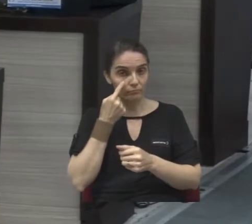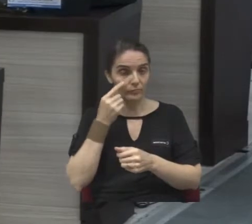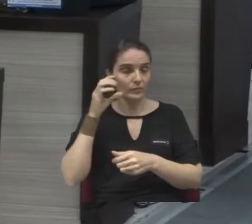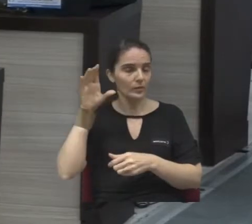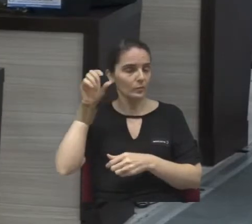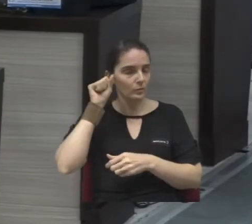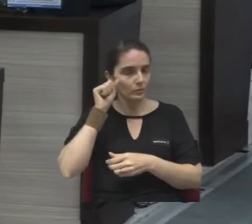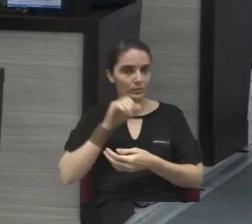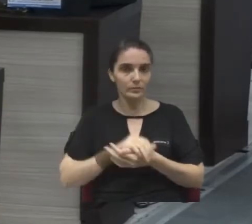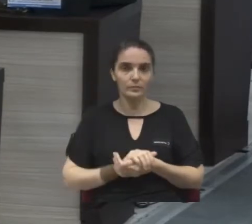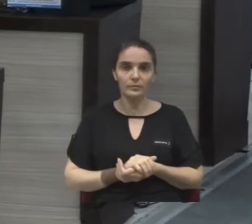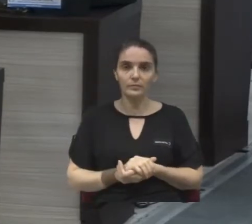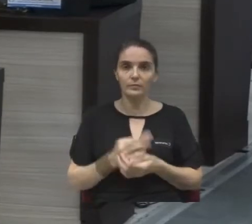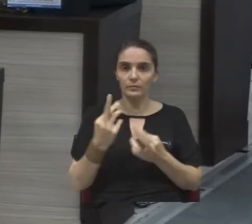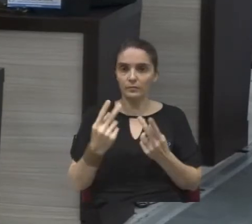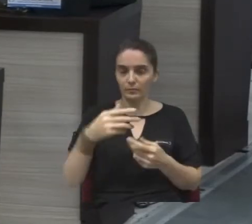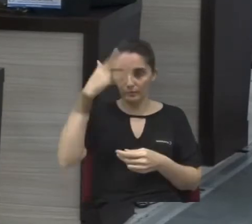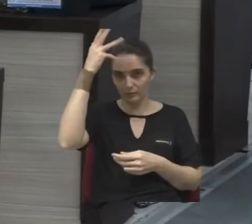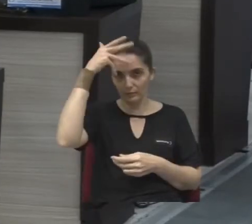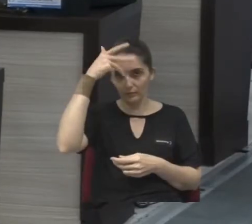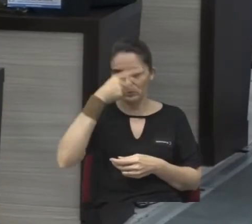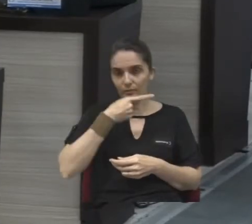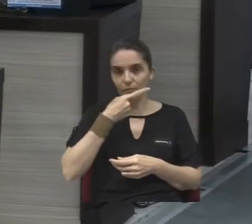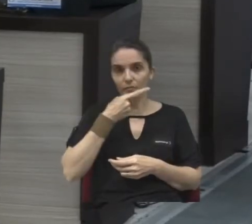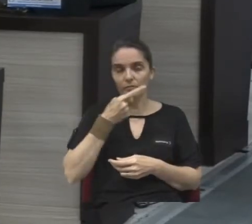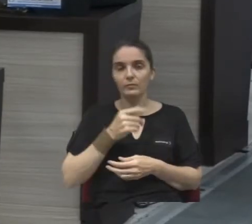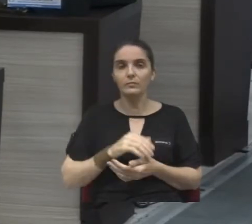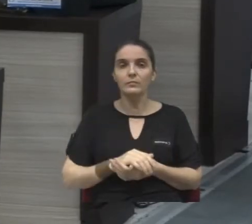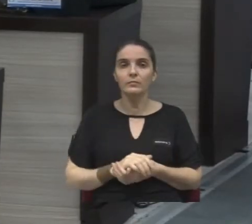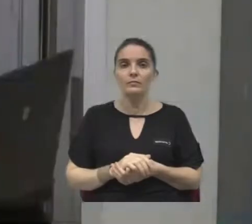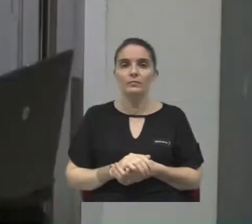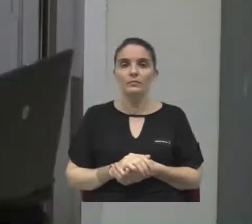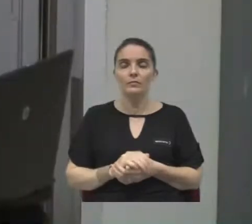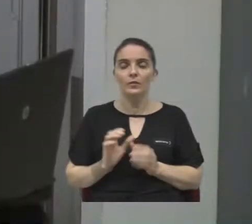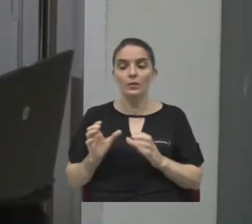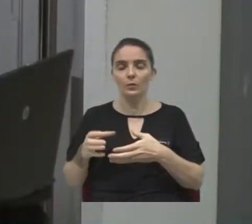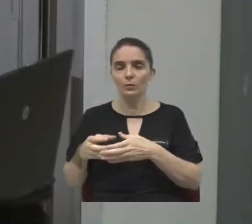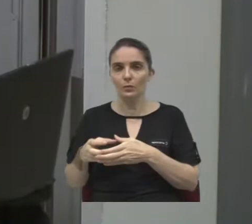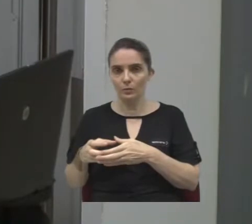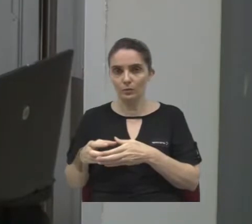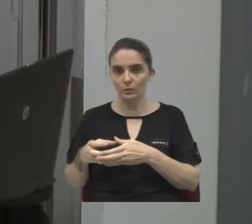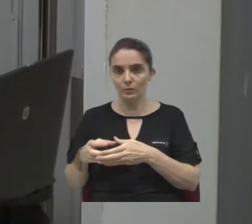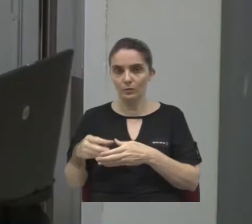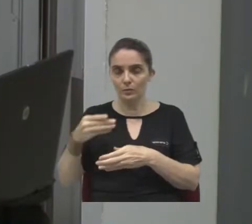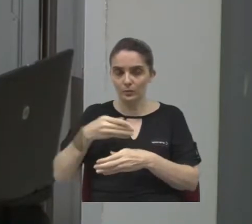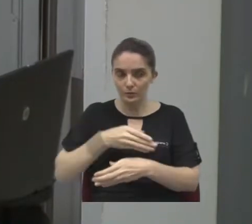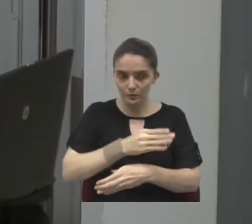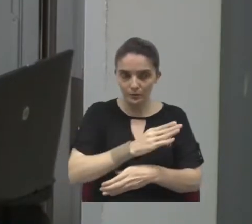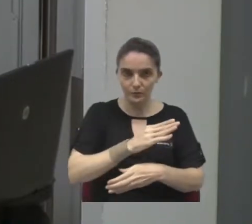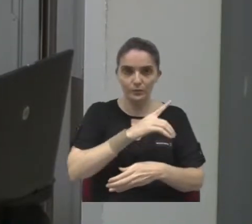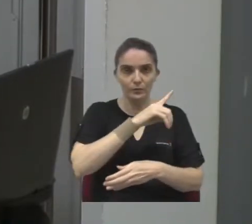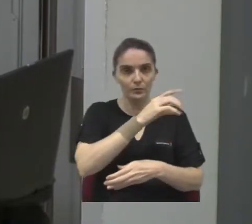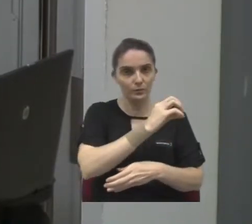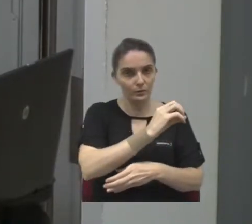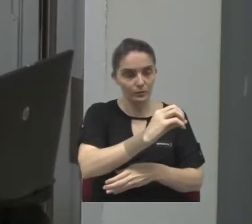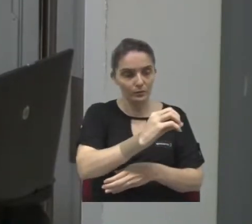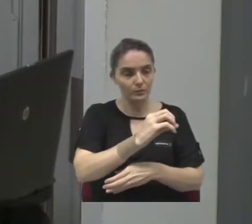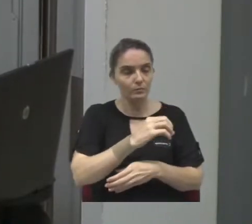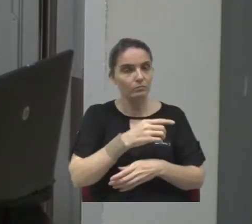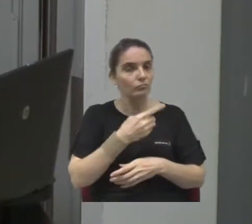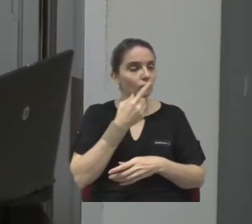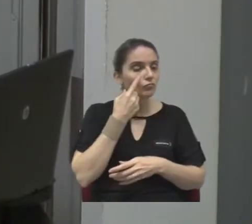vereadora Érica falou, nós, quanto comissão, estivemos lá, observar o primeiro intuito